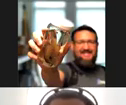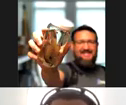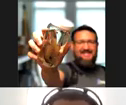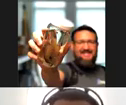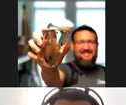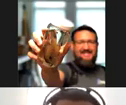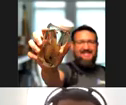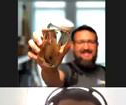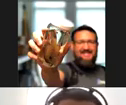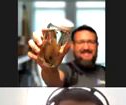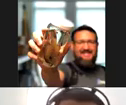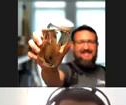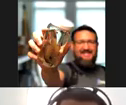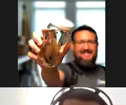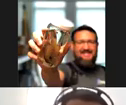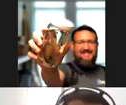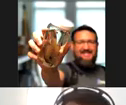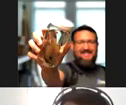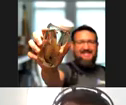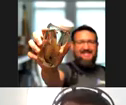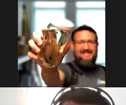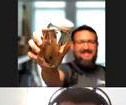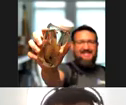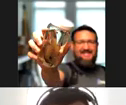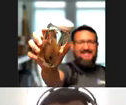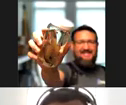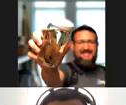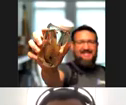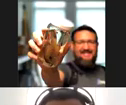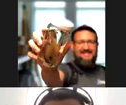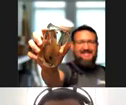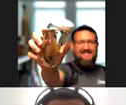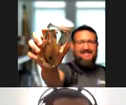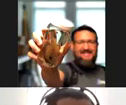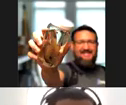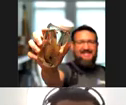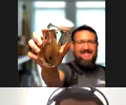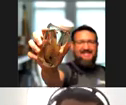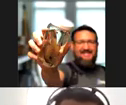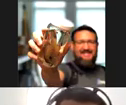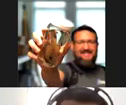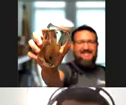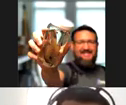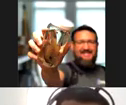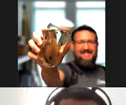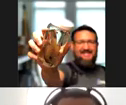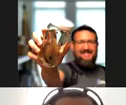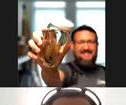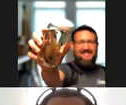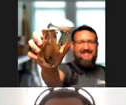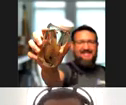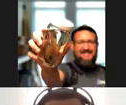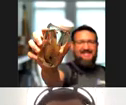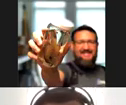Né? Eu vou mostrar um pouquinho deles para vocês mais para frente na palestra. E aí terminei o doutorado, agora estou com um pós-doc e estou fazendo nada,